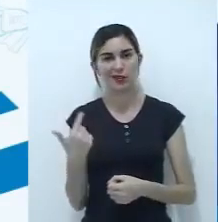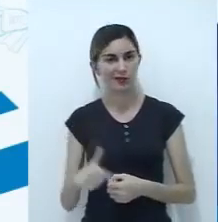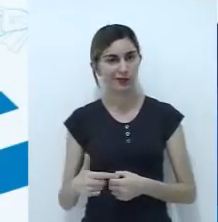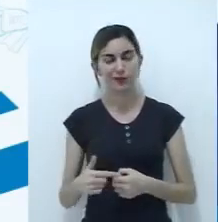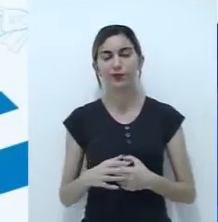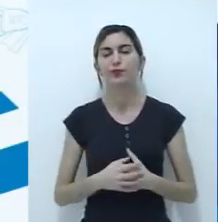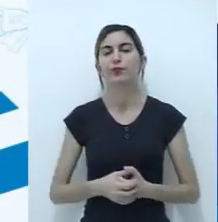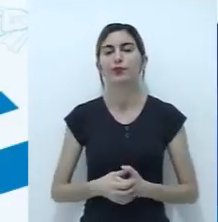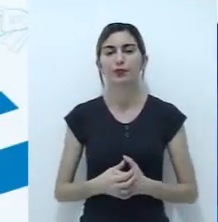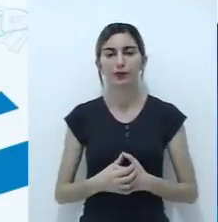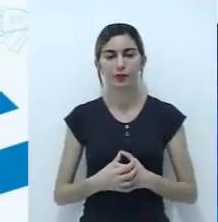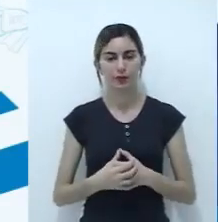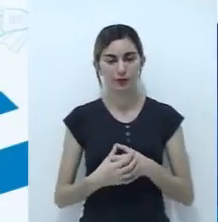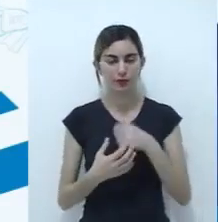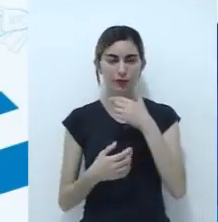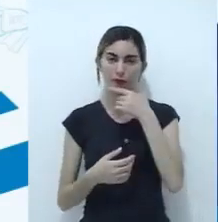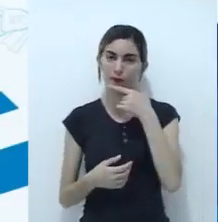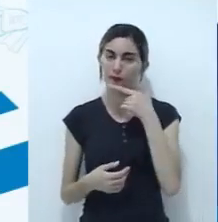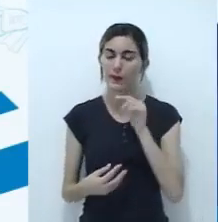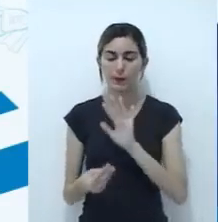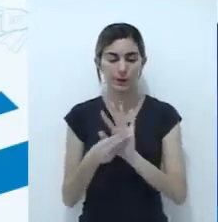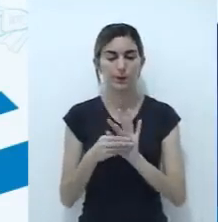aqui.